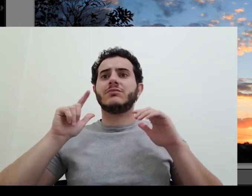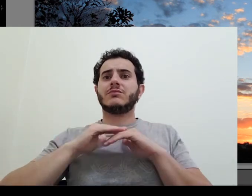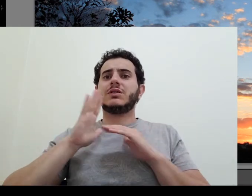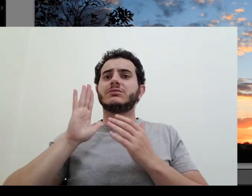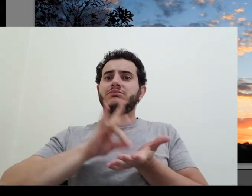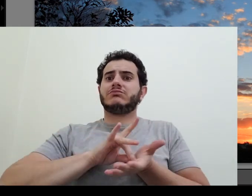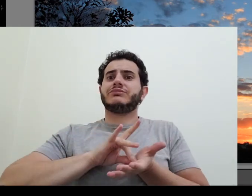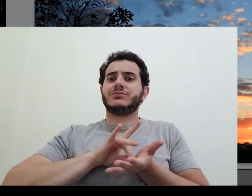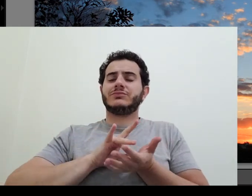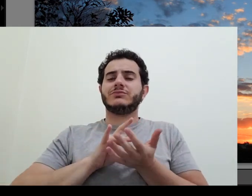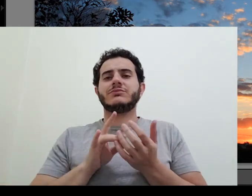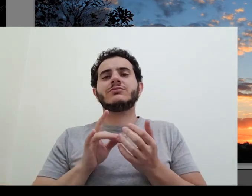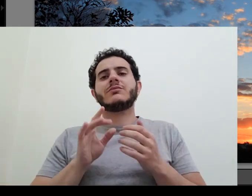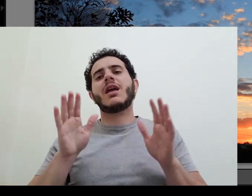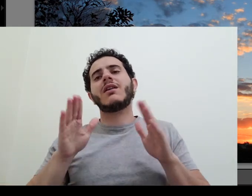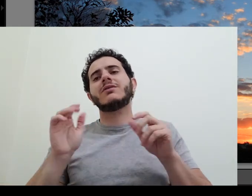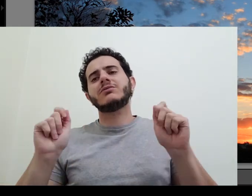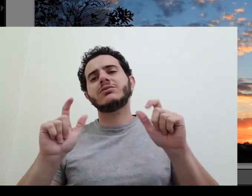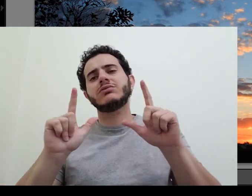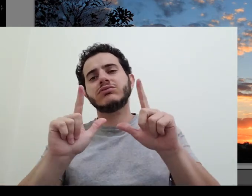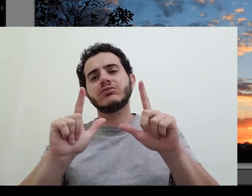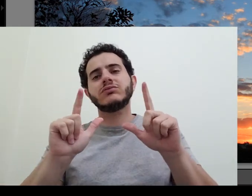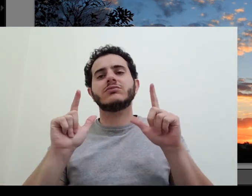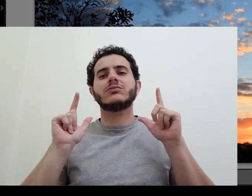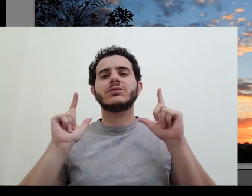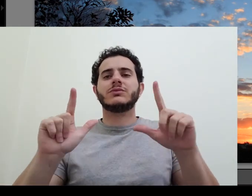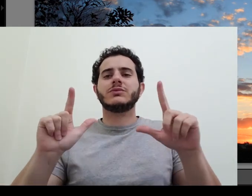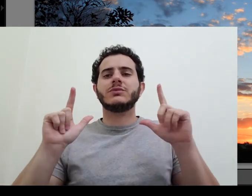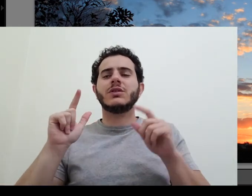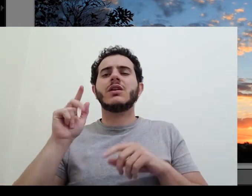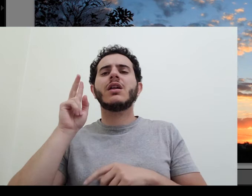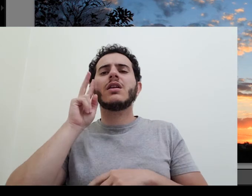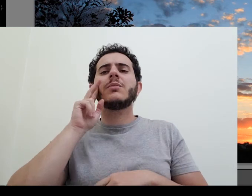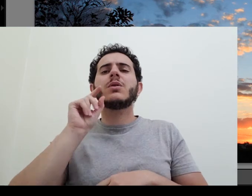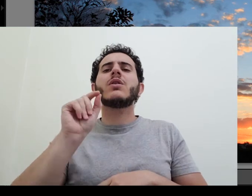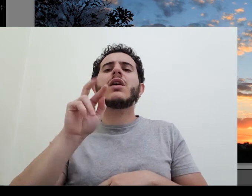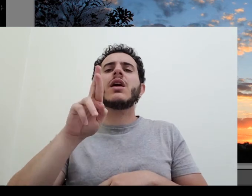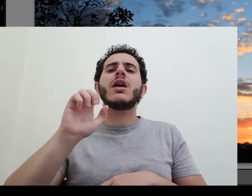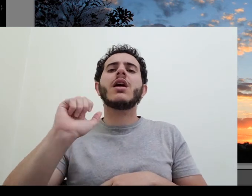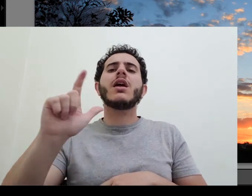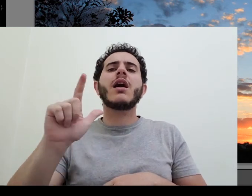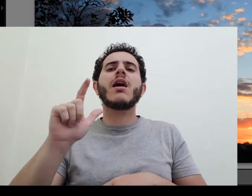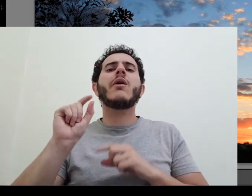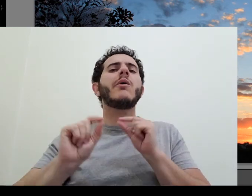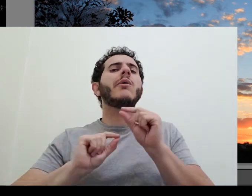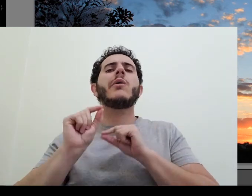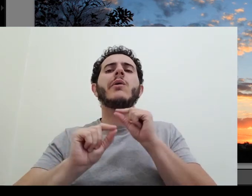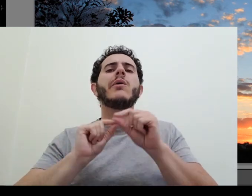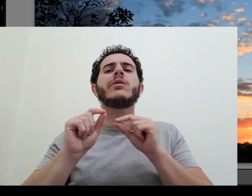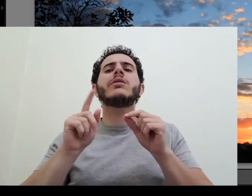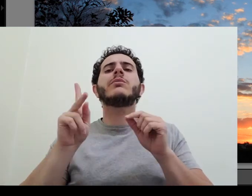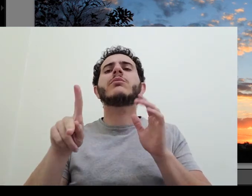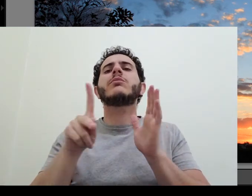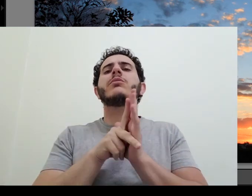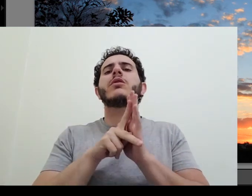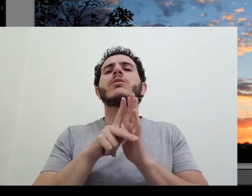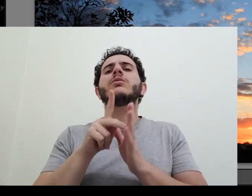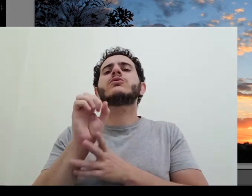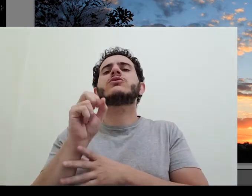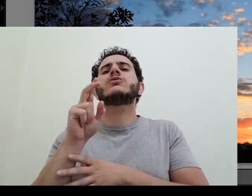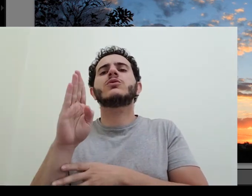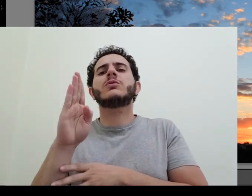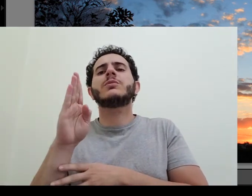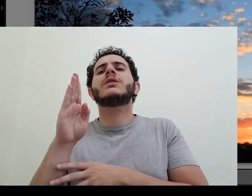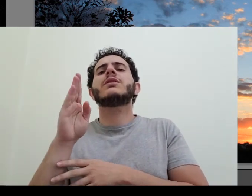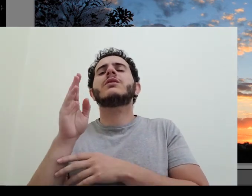realce, outras podem fechar um pouquinho o realce. Lembrando o quê? O que é o realce, sombra e brancos e pretos? São as subdivisões da